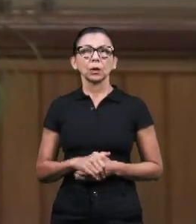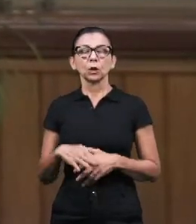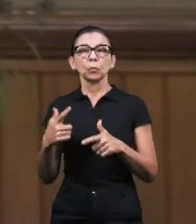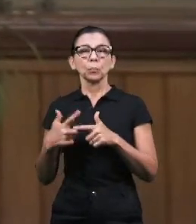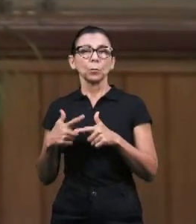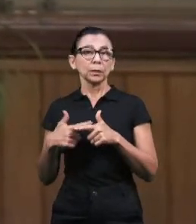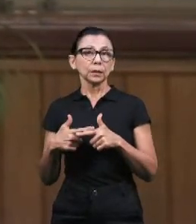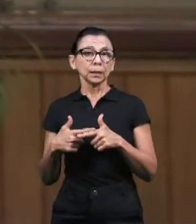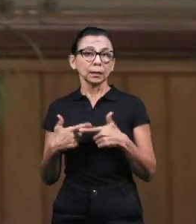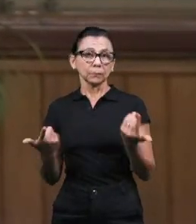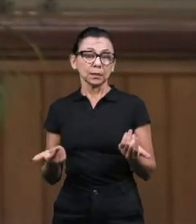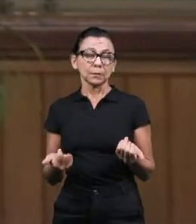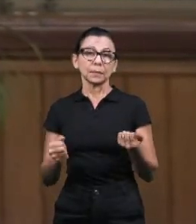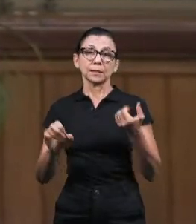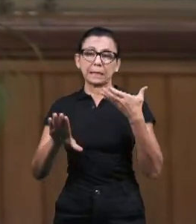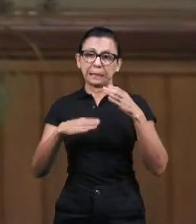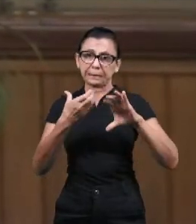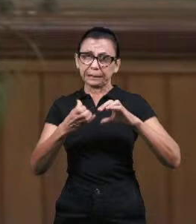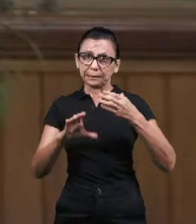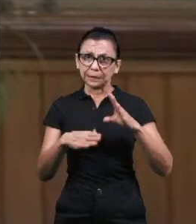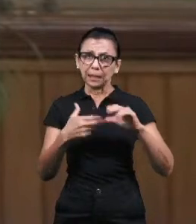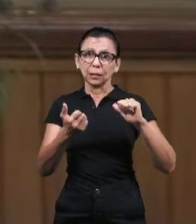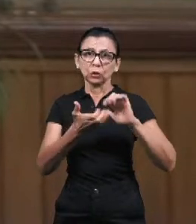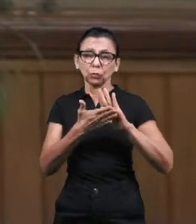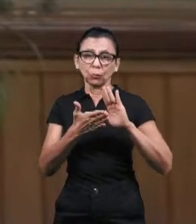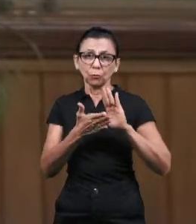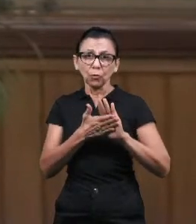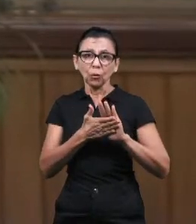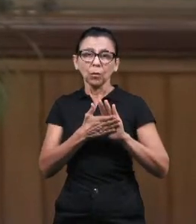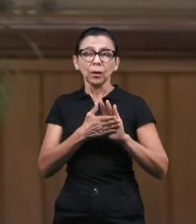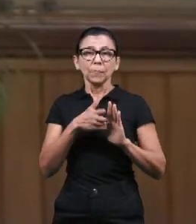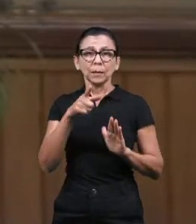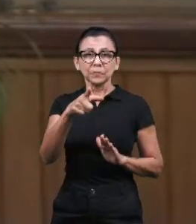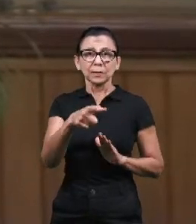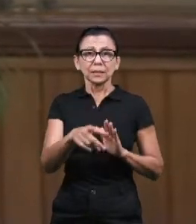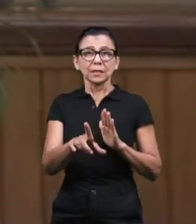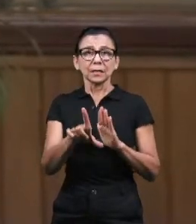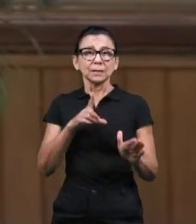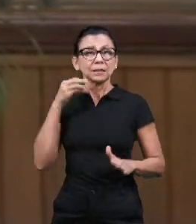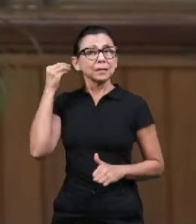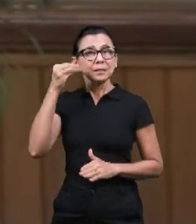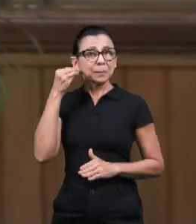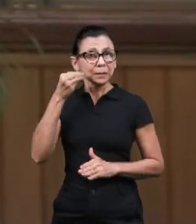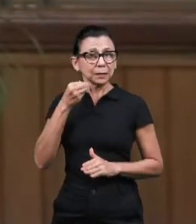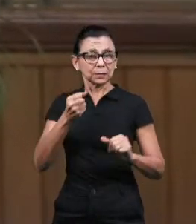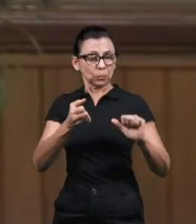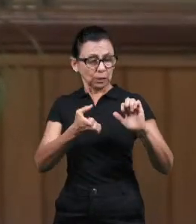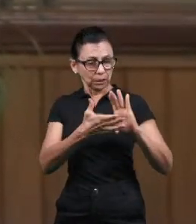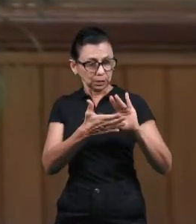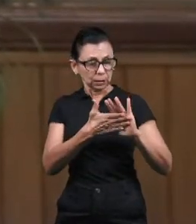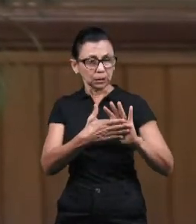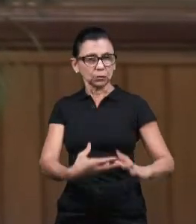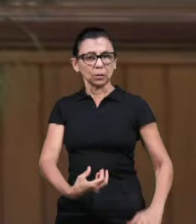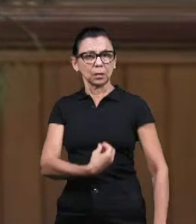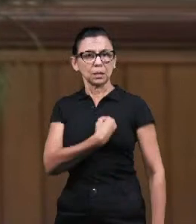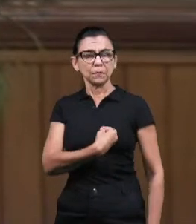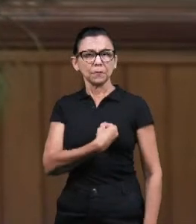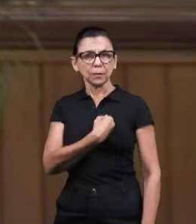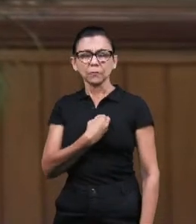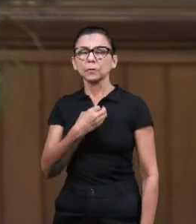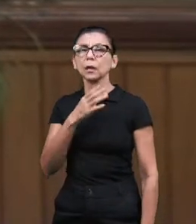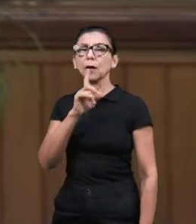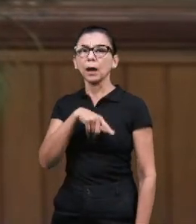o que você vive. Então é preciso que o pastor dê esse retorno. Não, ele é uma pessoa que vive na